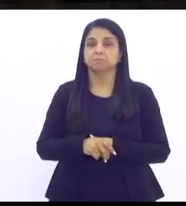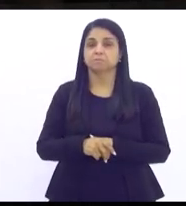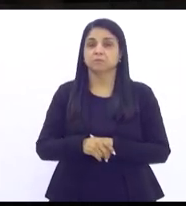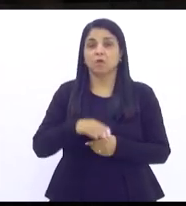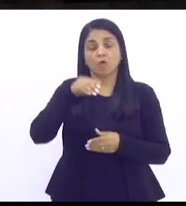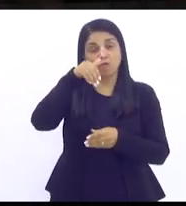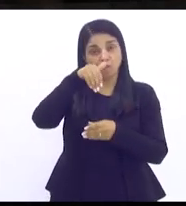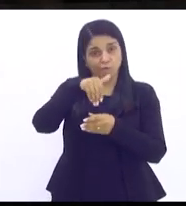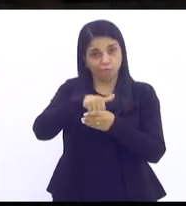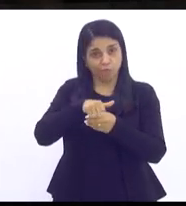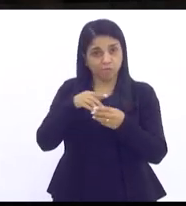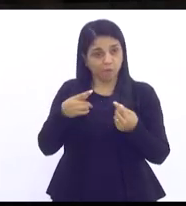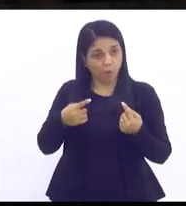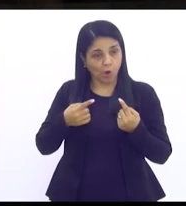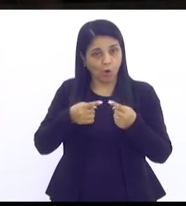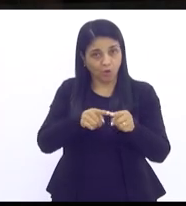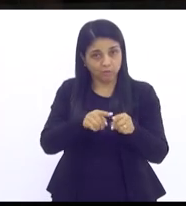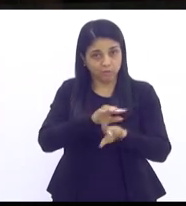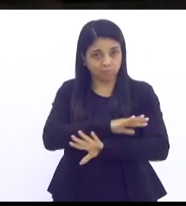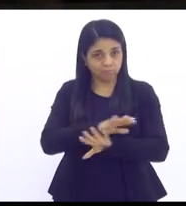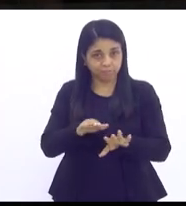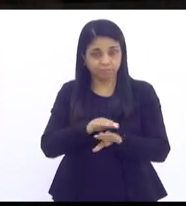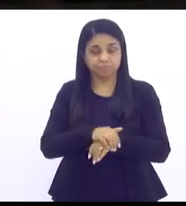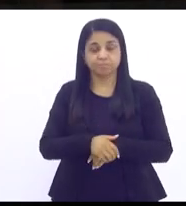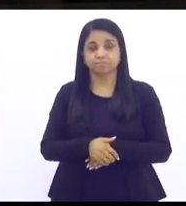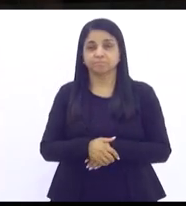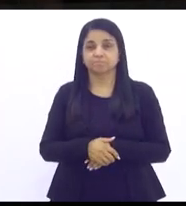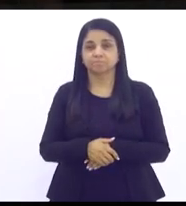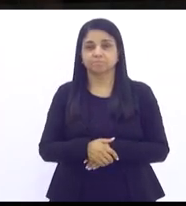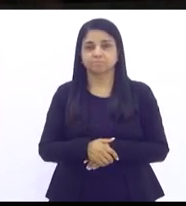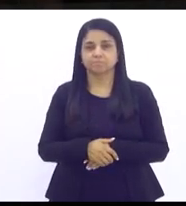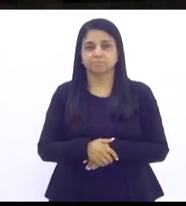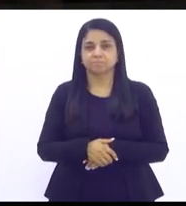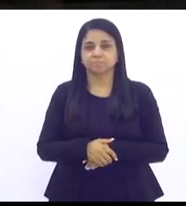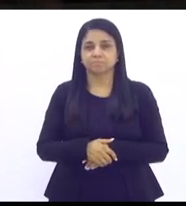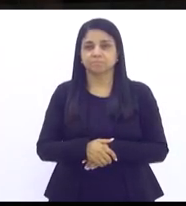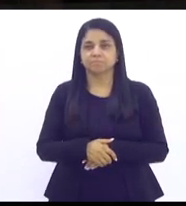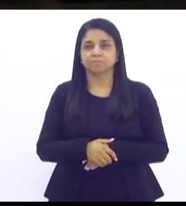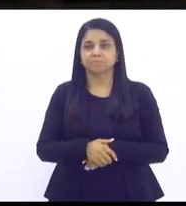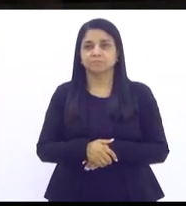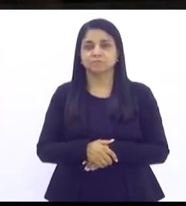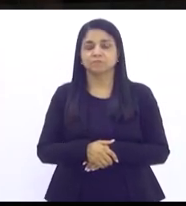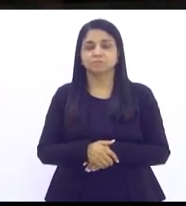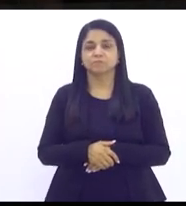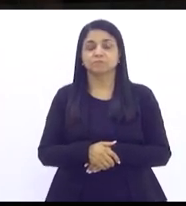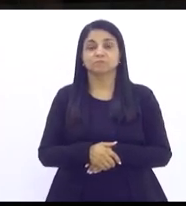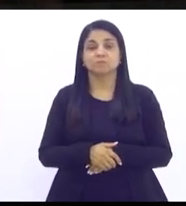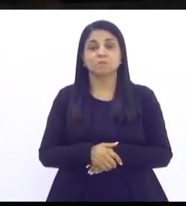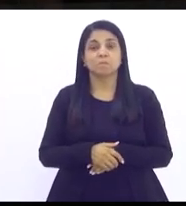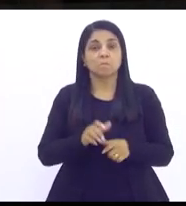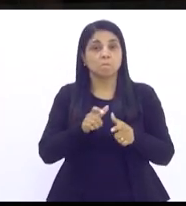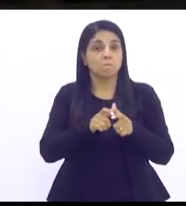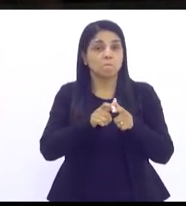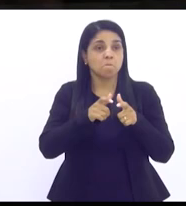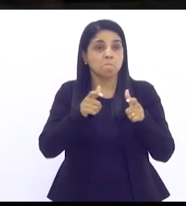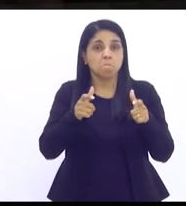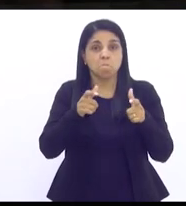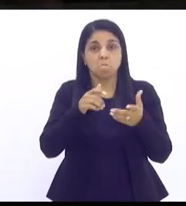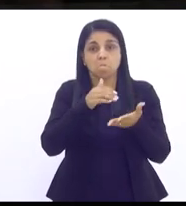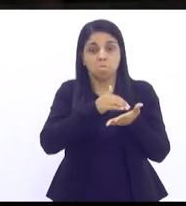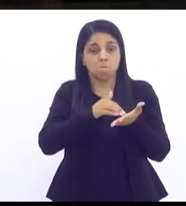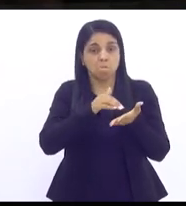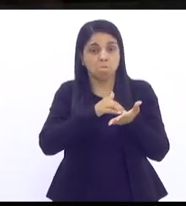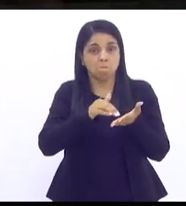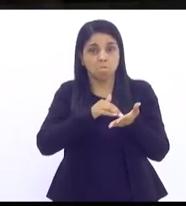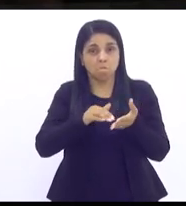votei contrário, função de um grande número de secretarias